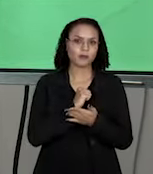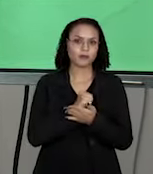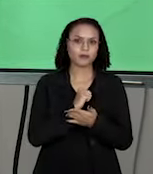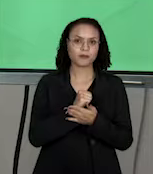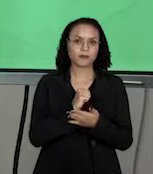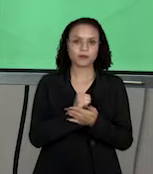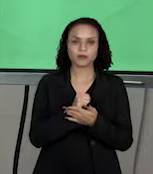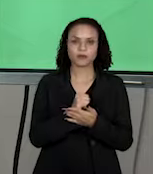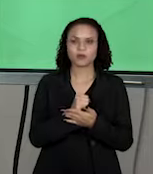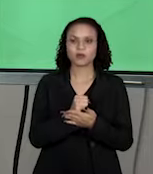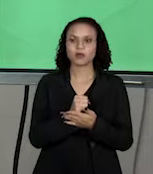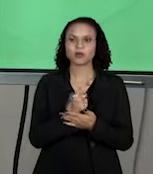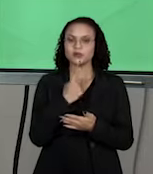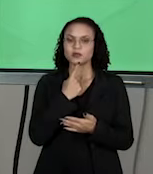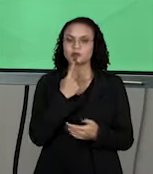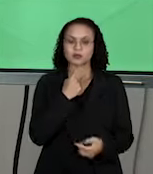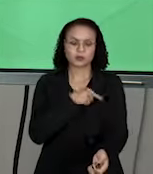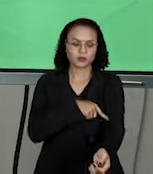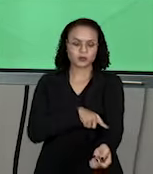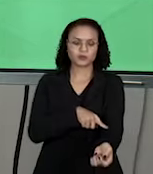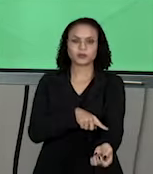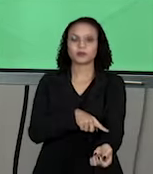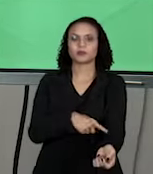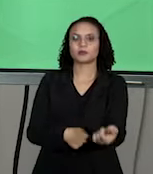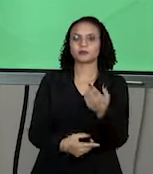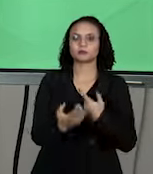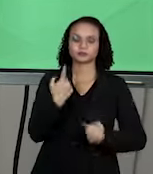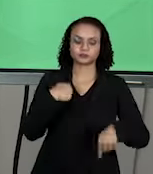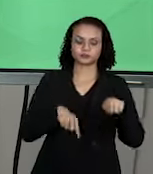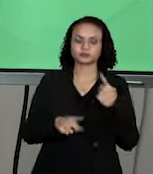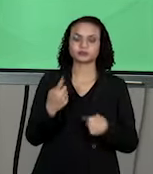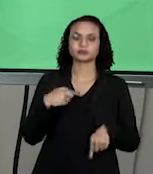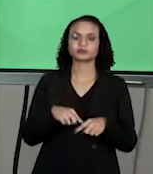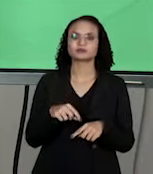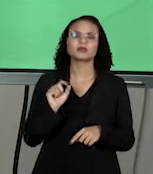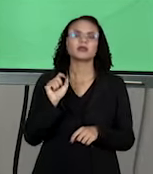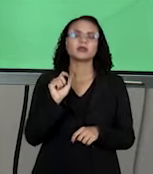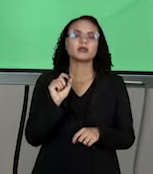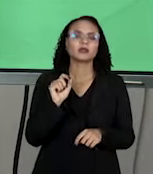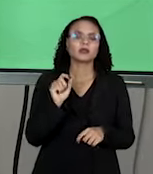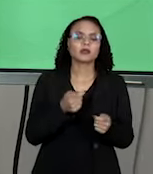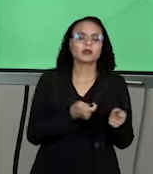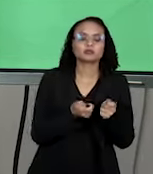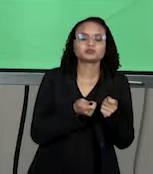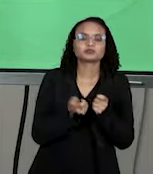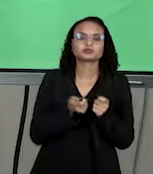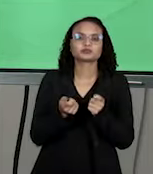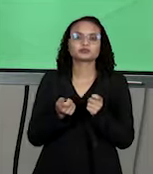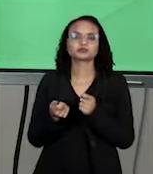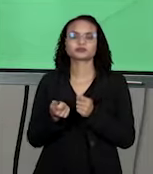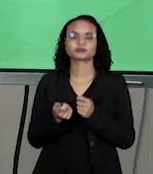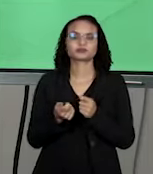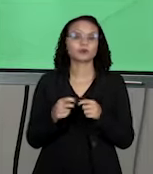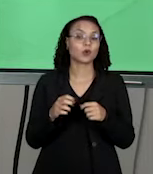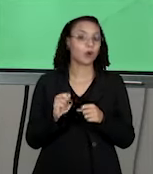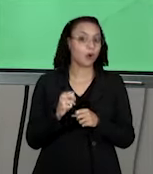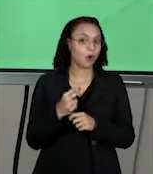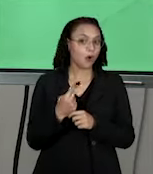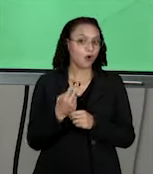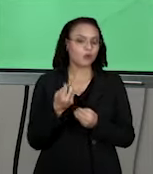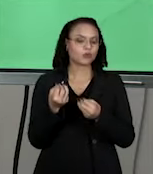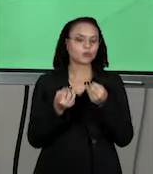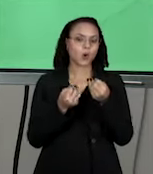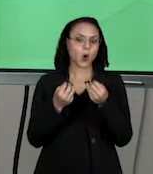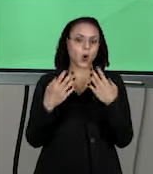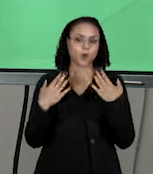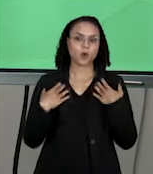a circulação de sangue no seu corpo? Quem que você acha que está controlando isso? Ou como que o seu corpo